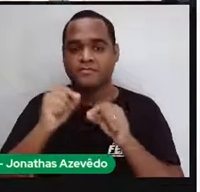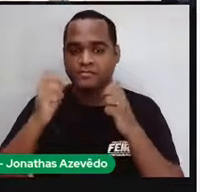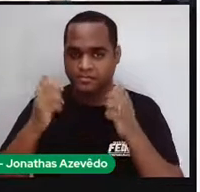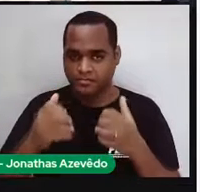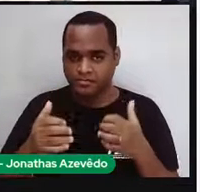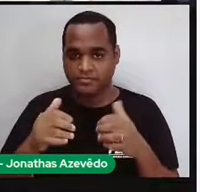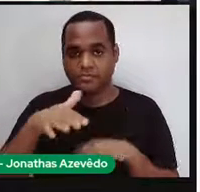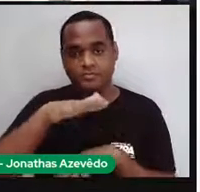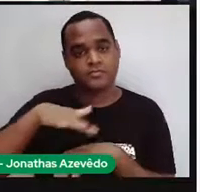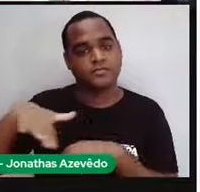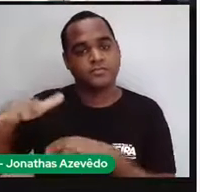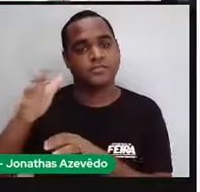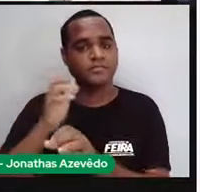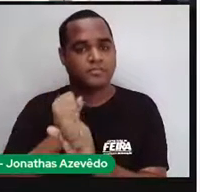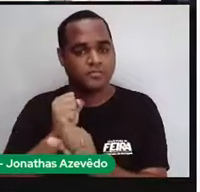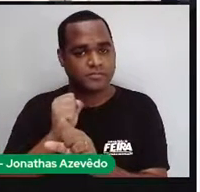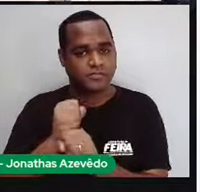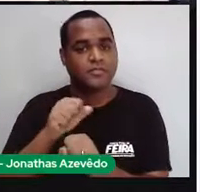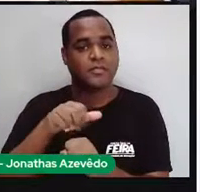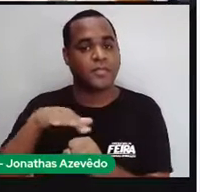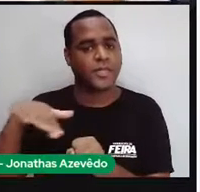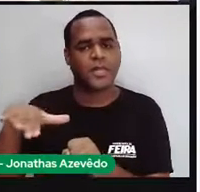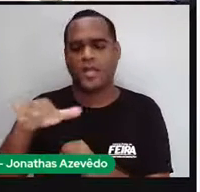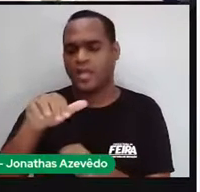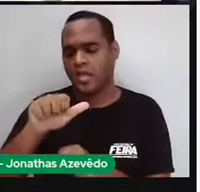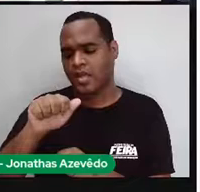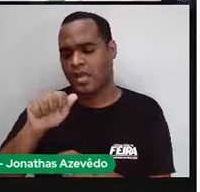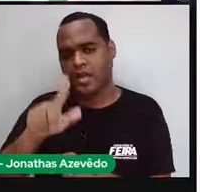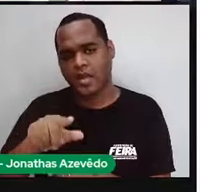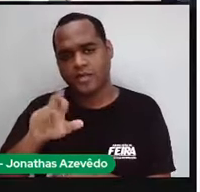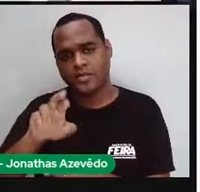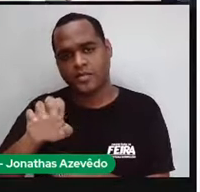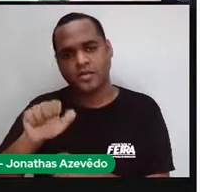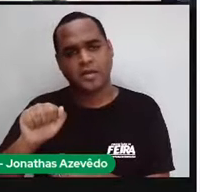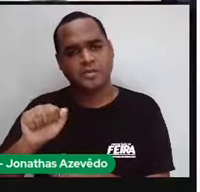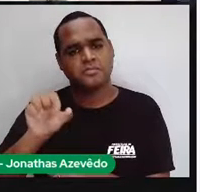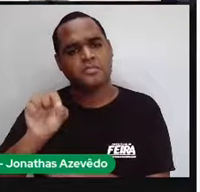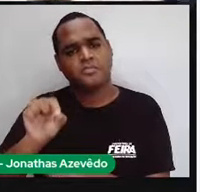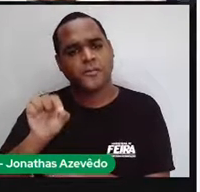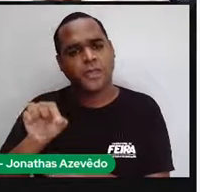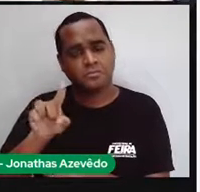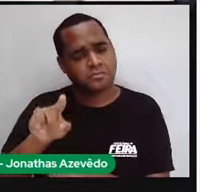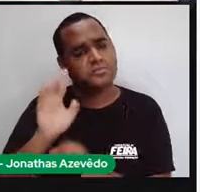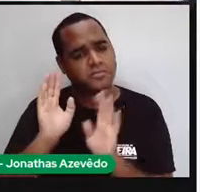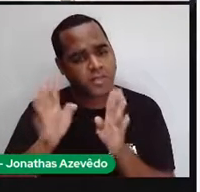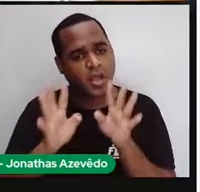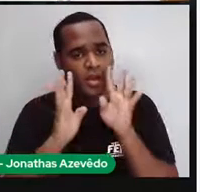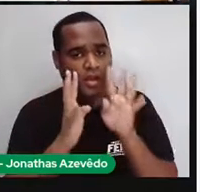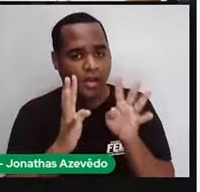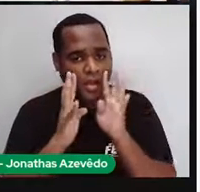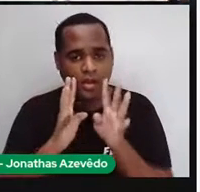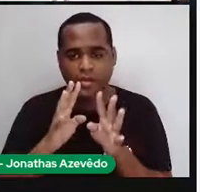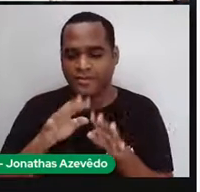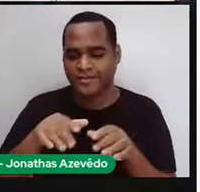medida de uma superfície é chamada área e você já ouviu falar disso sabe onde lavar uma pista